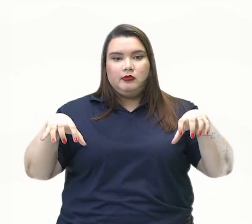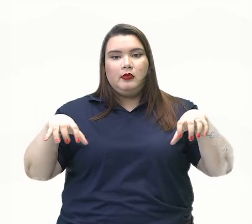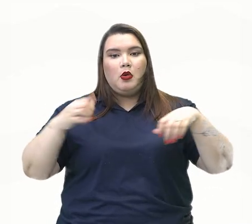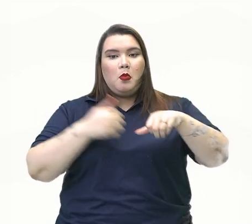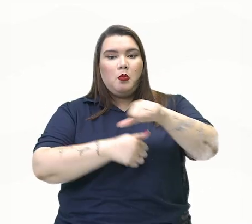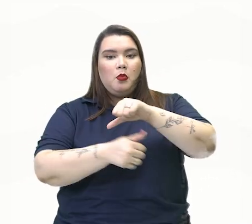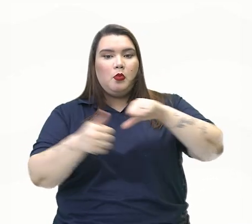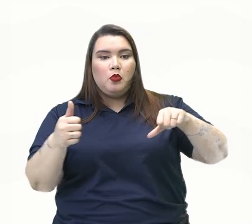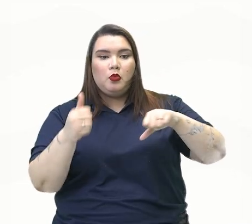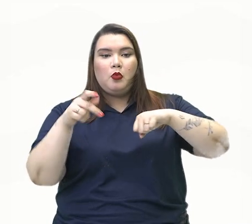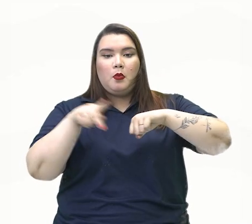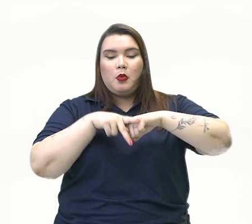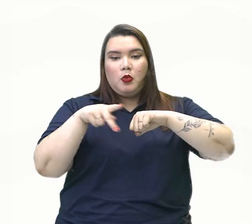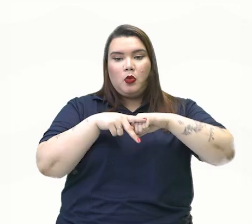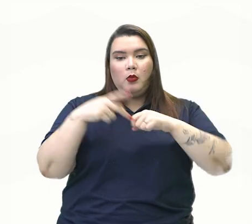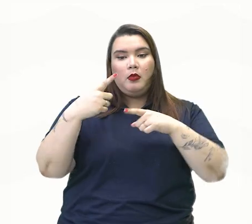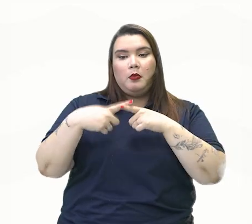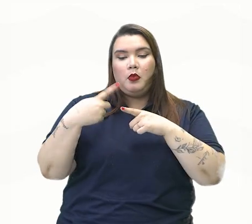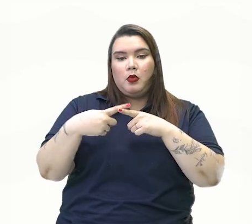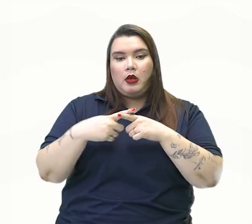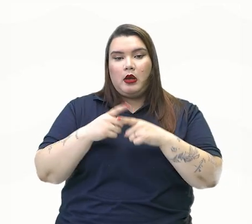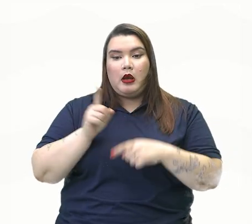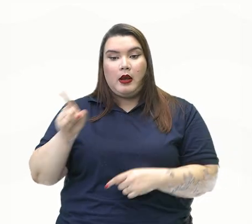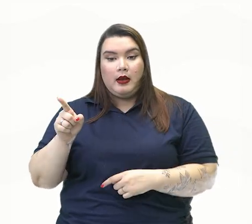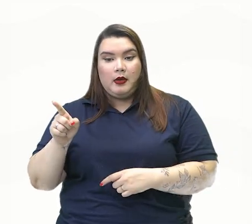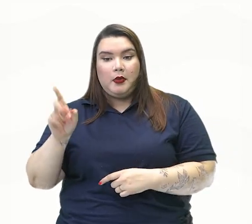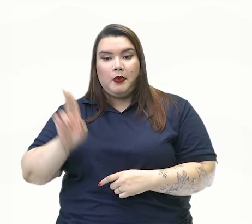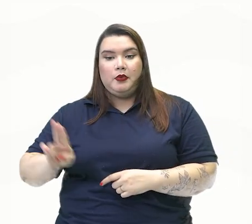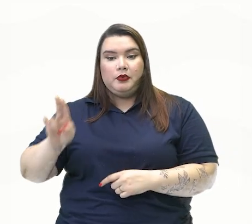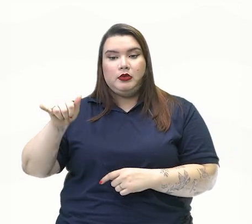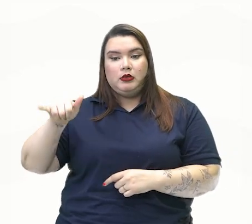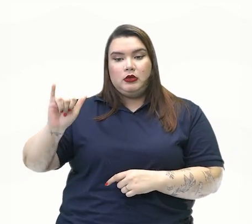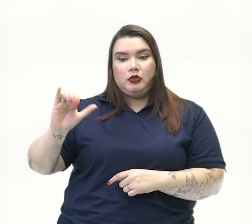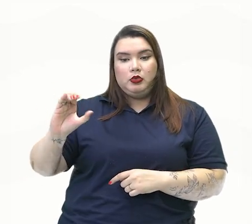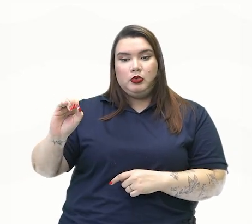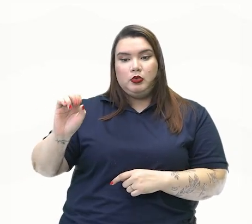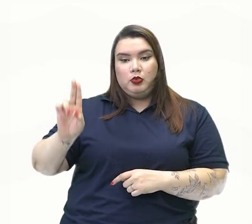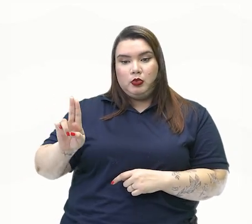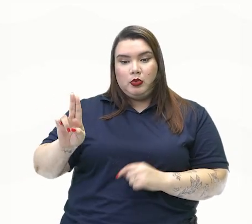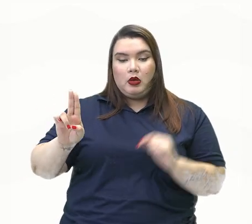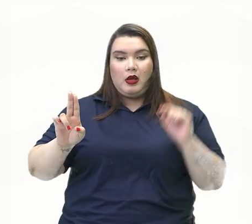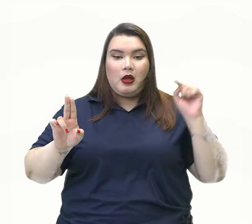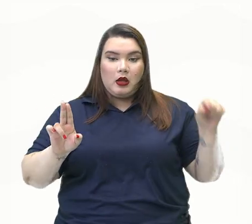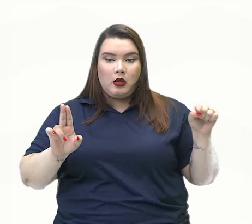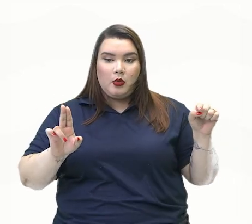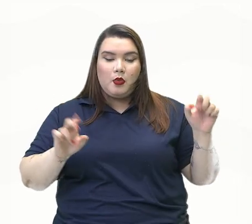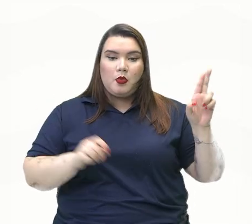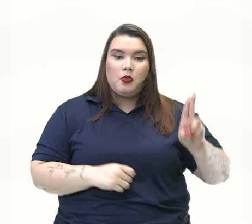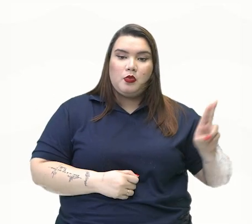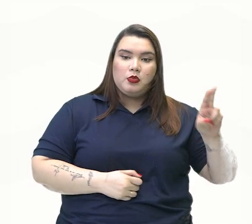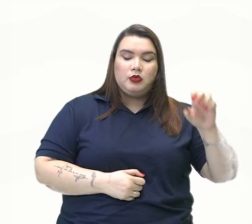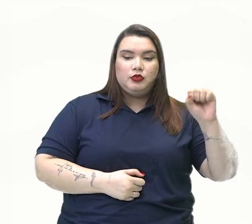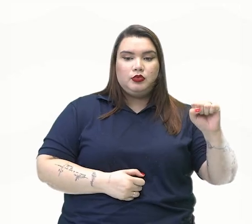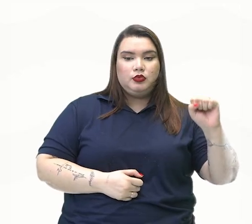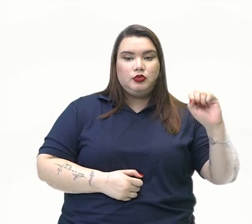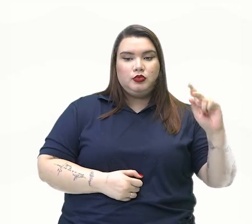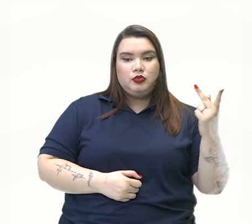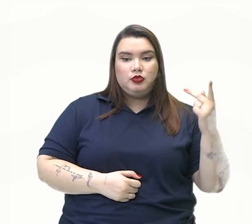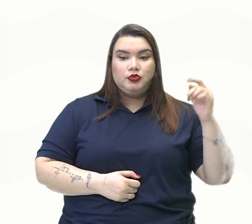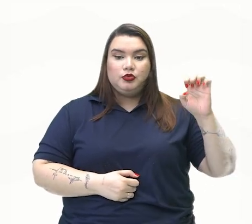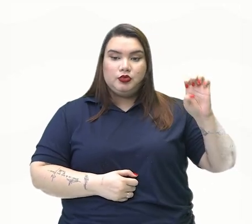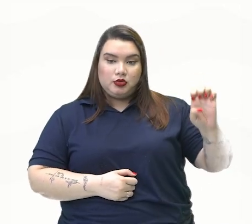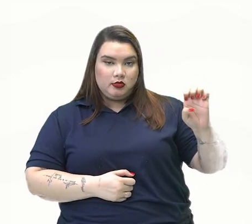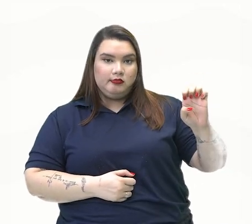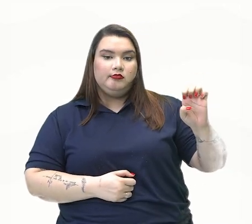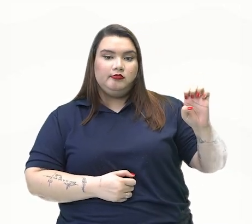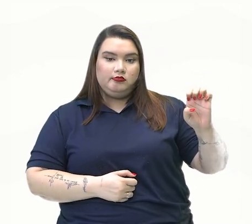estou utilizando you, certo? E aqui eu vou utilizar, eu posso começar falando, né,